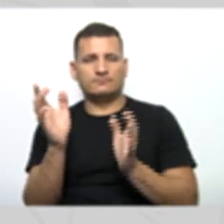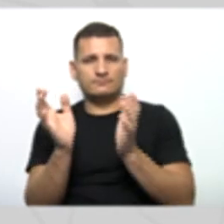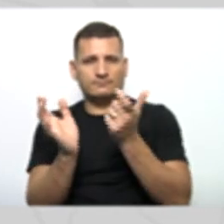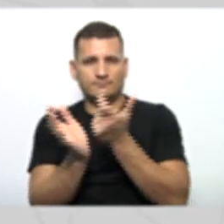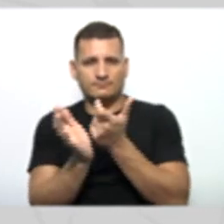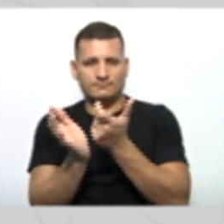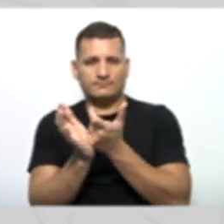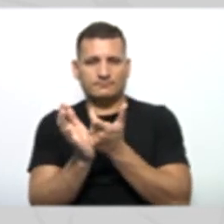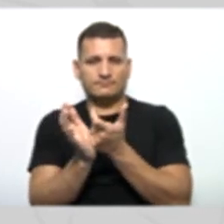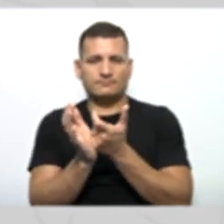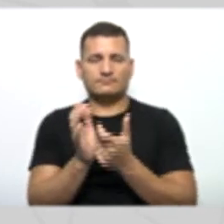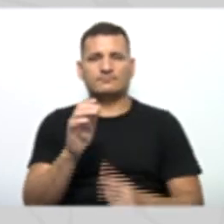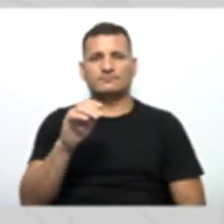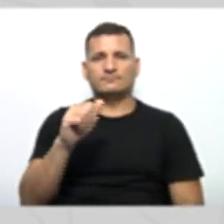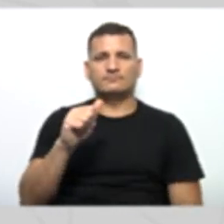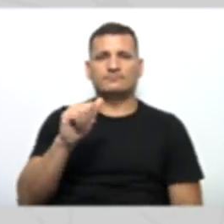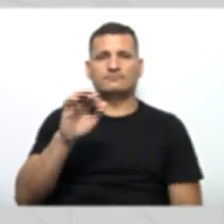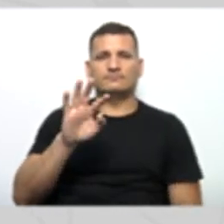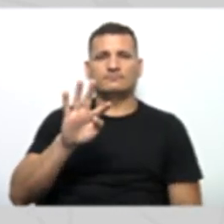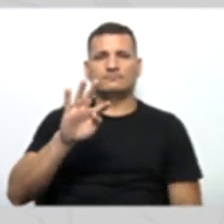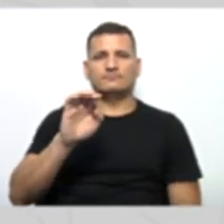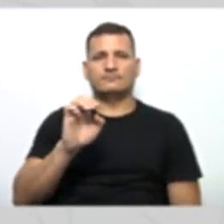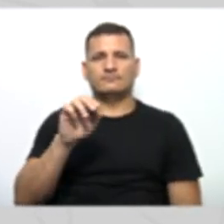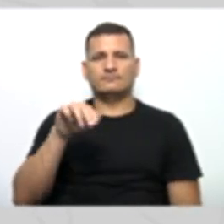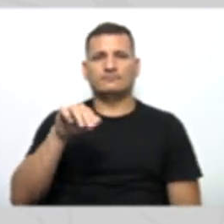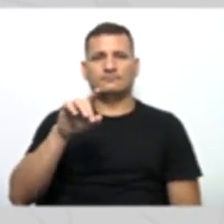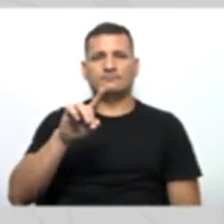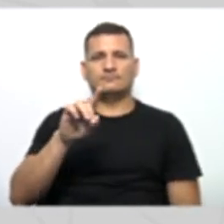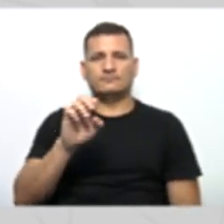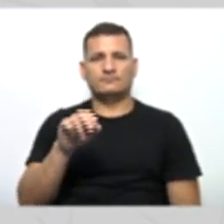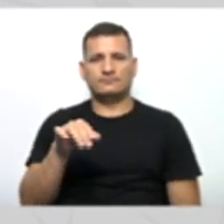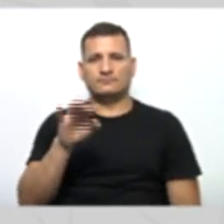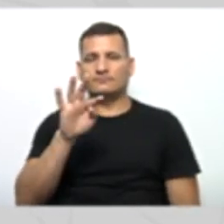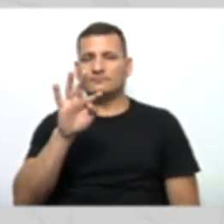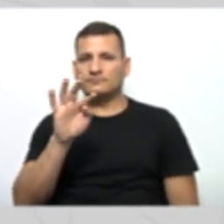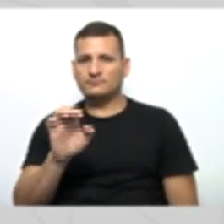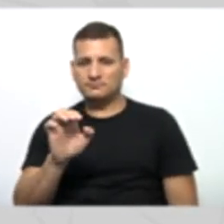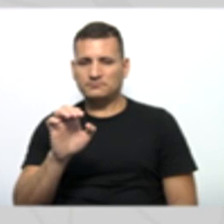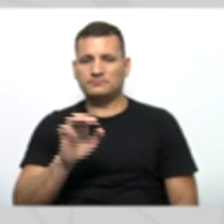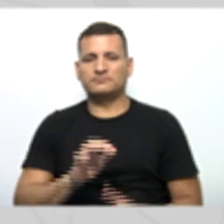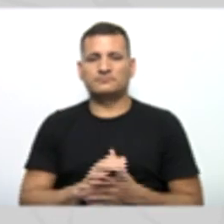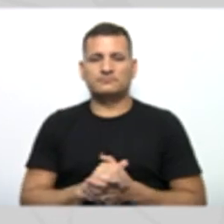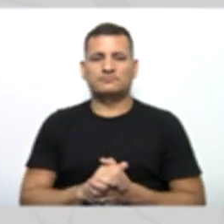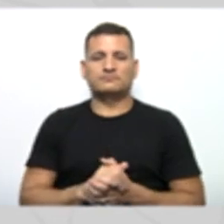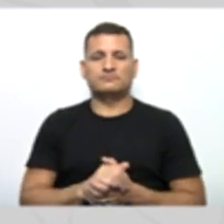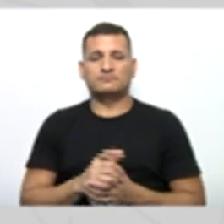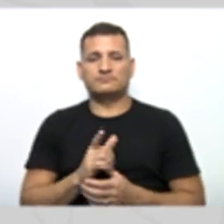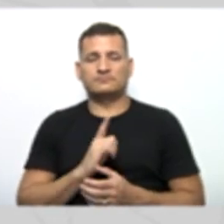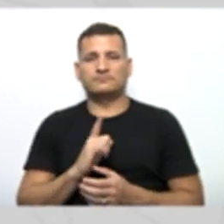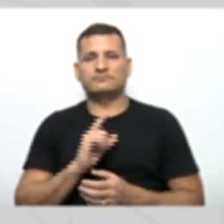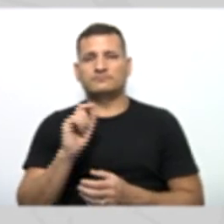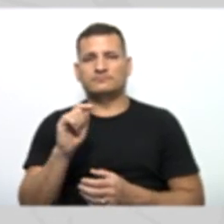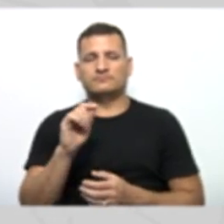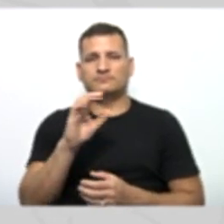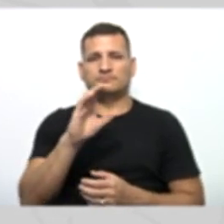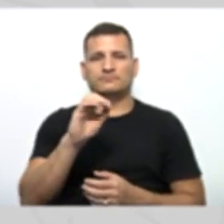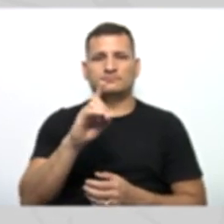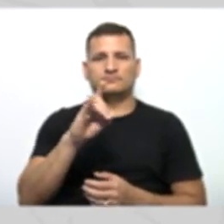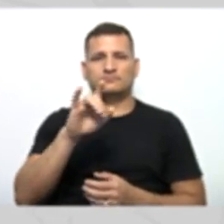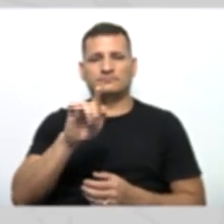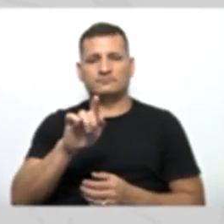olha, ó, tem o atendente. O atendente tem o quê? Código,